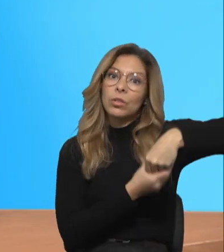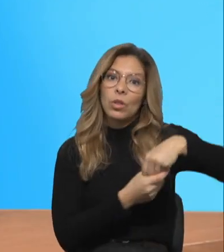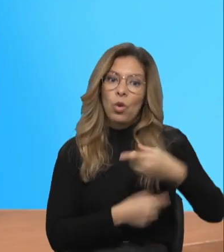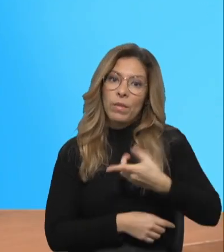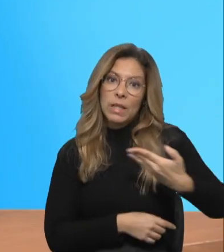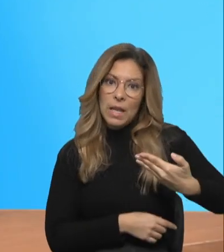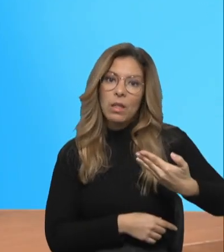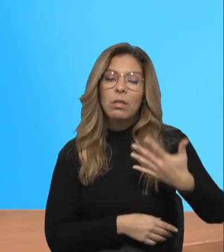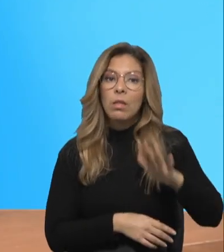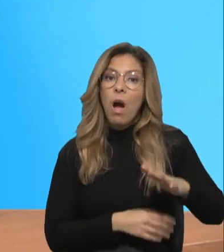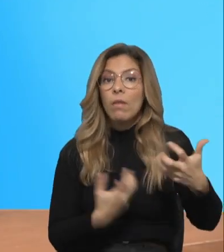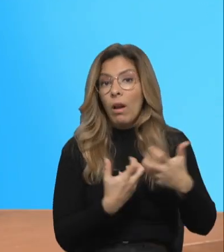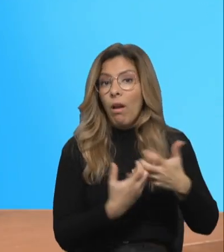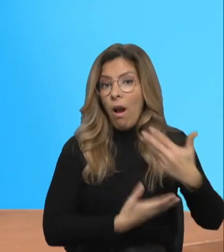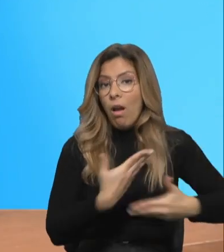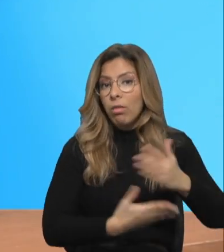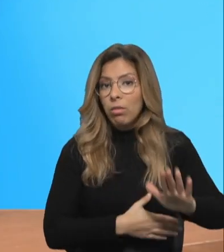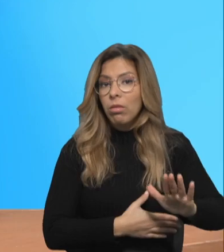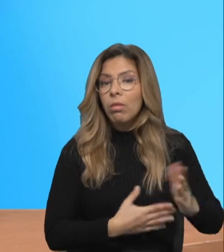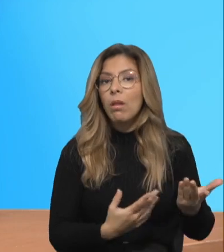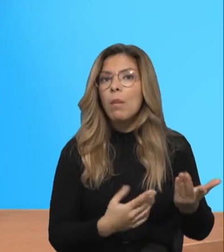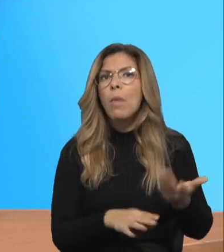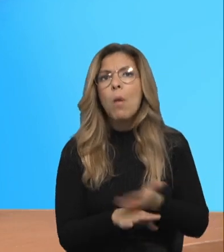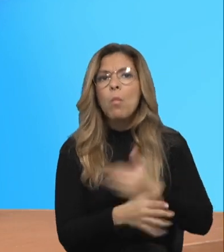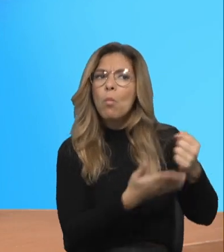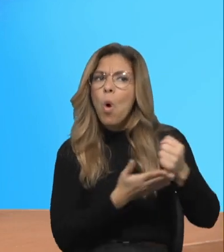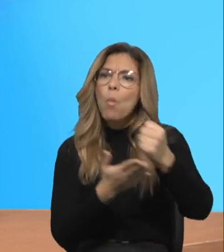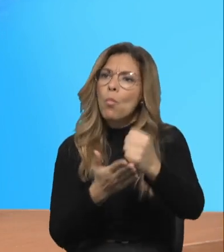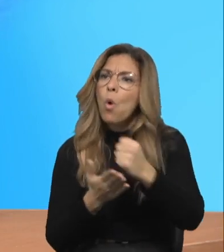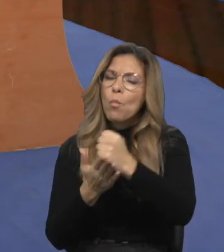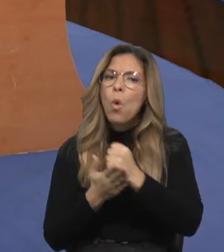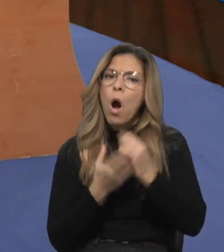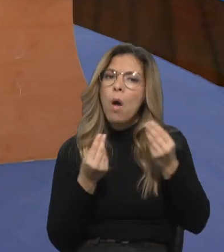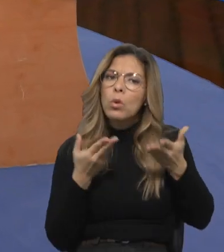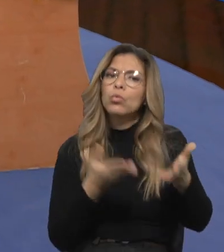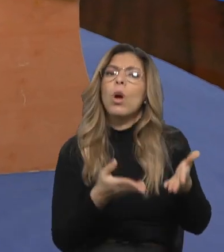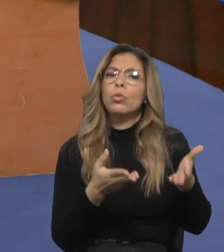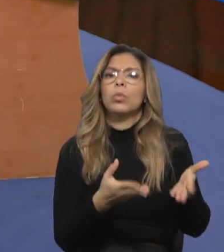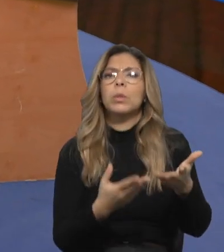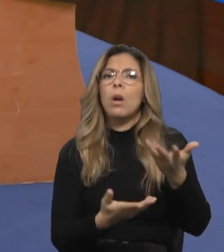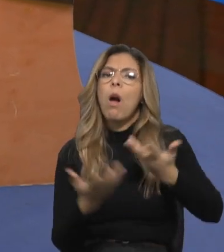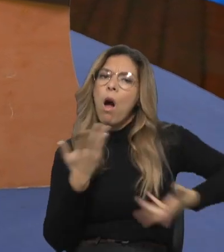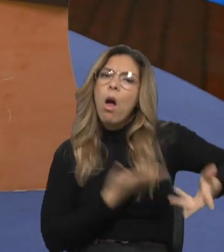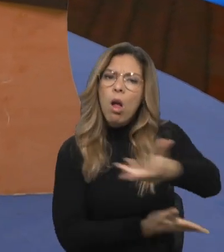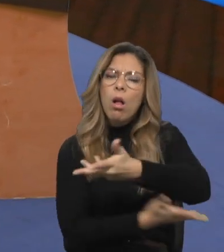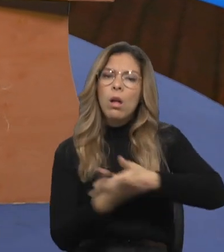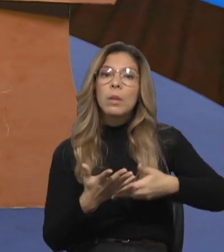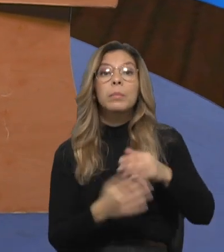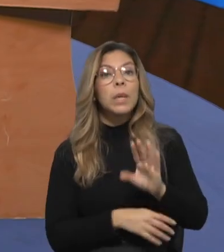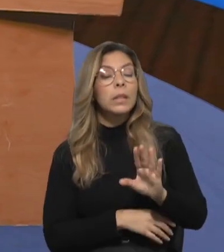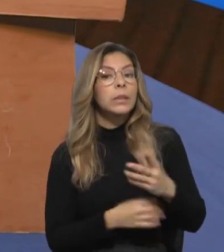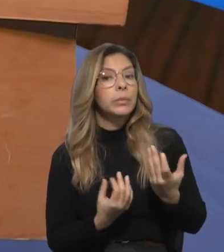de guerra civil. Sim. E haviam muitas ajudas e muita movimentação civil em Angola, mas todas elas do ponto de